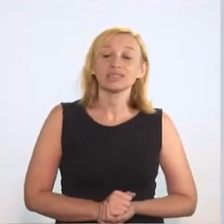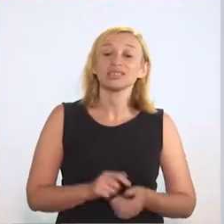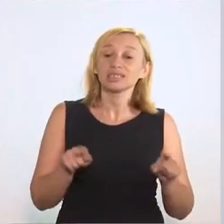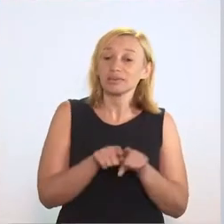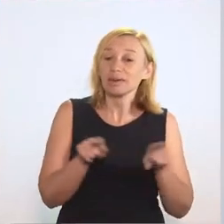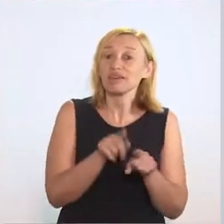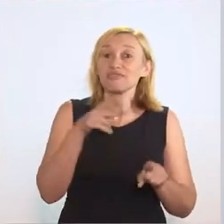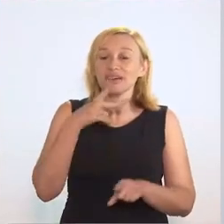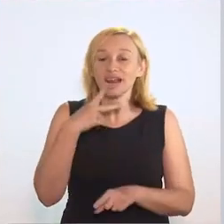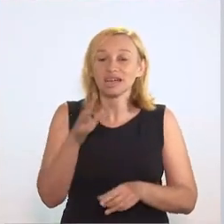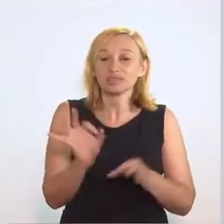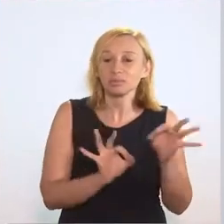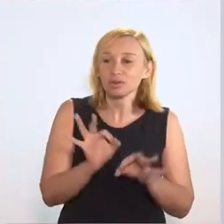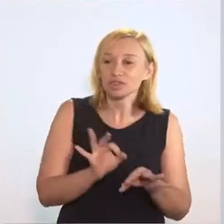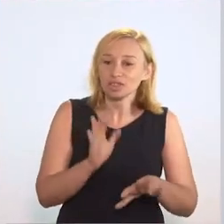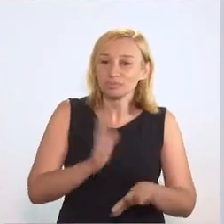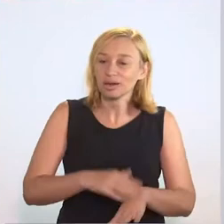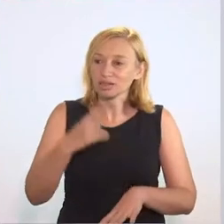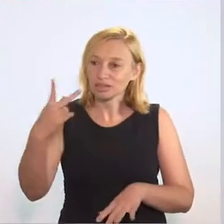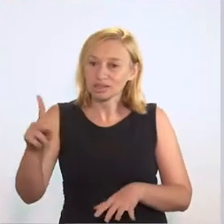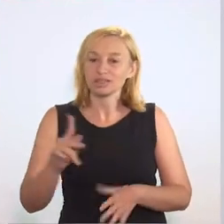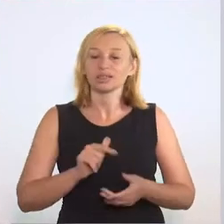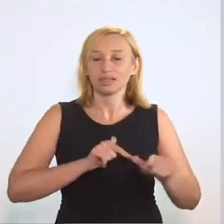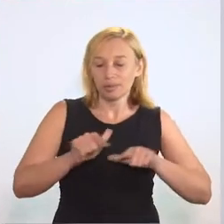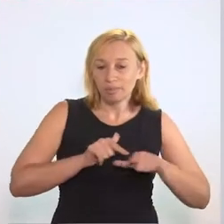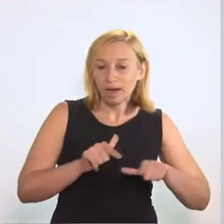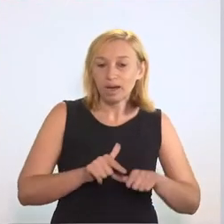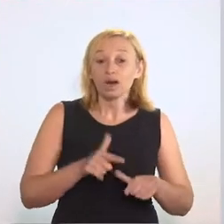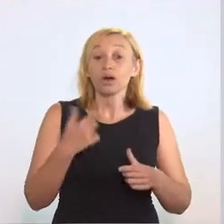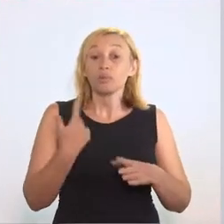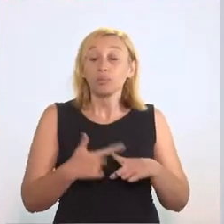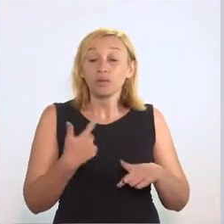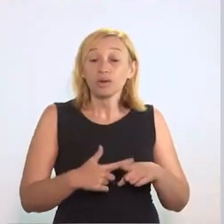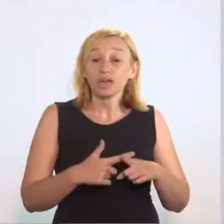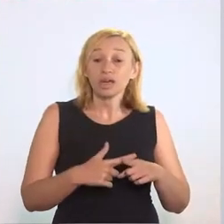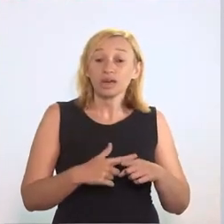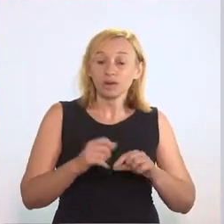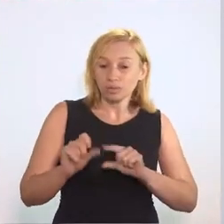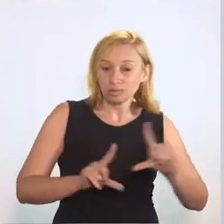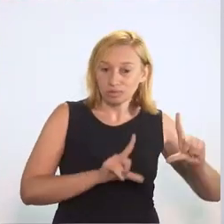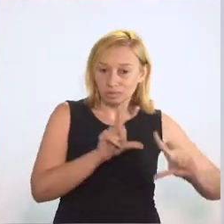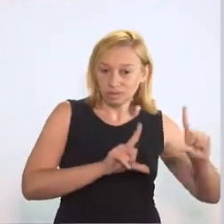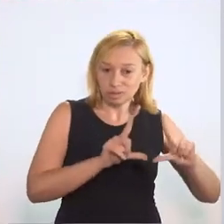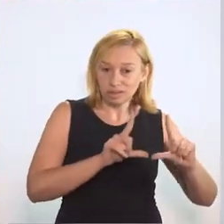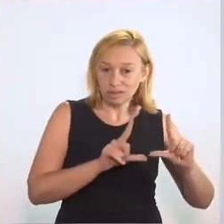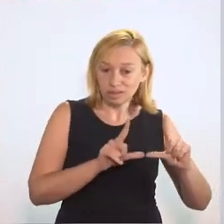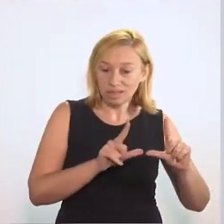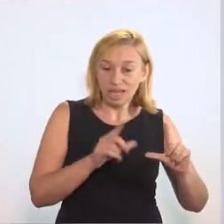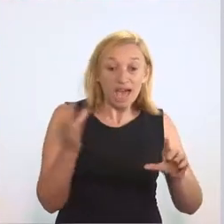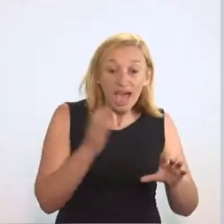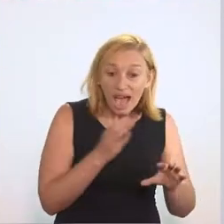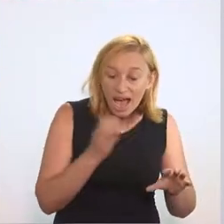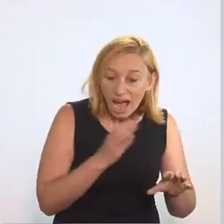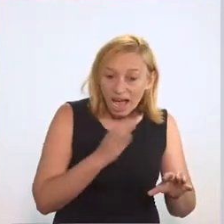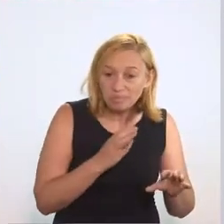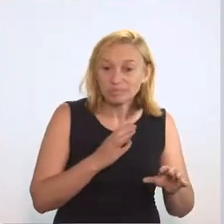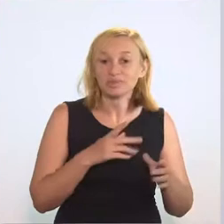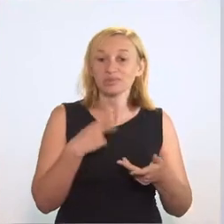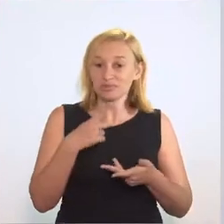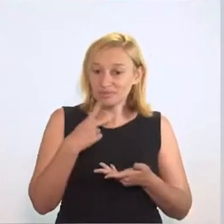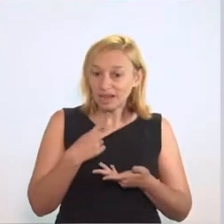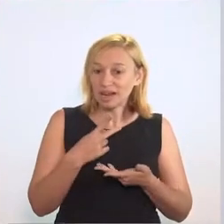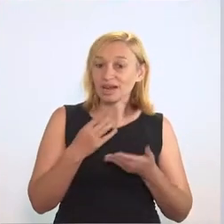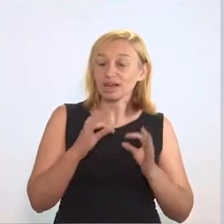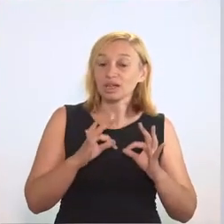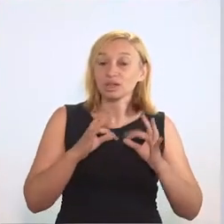vocês emendassem falando um pouco mais no projeto de vocês, porque o programa passa voando, então vamos fazer esses links aí todos